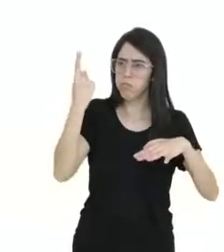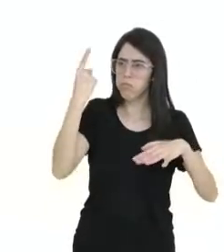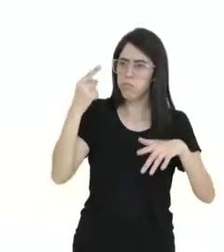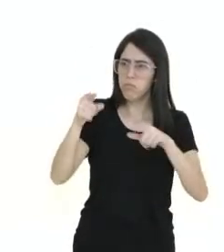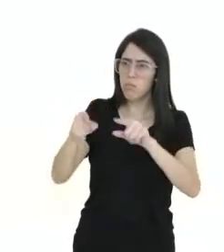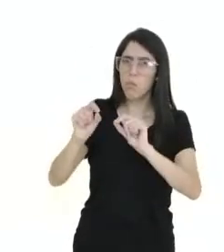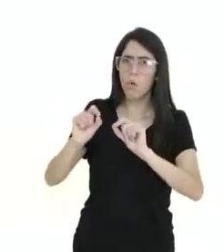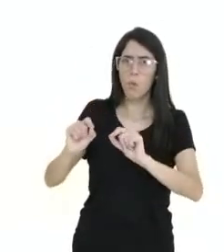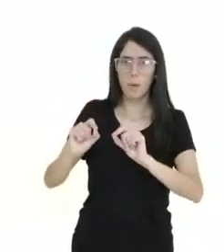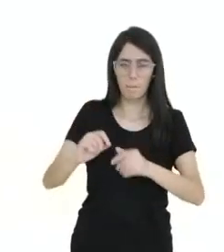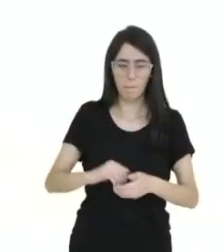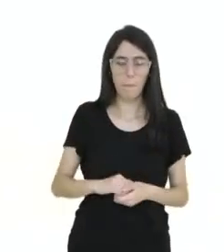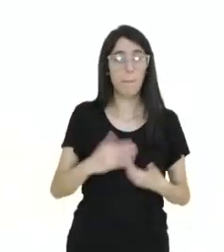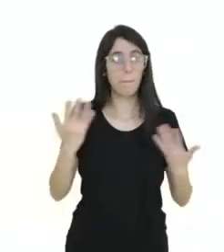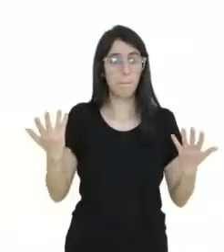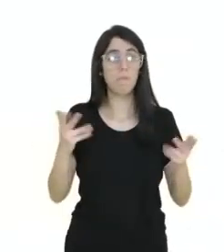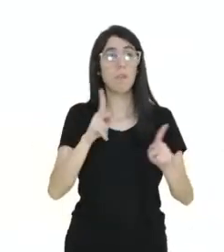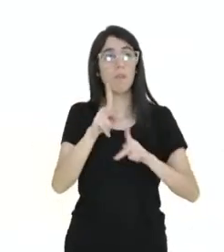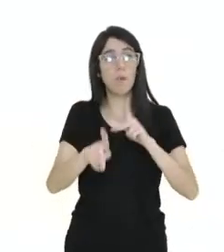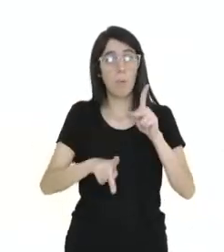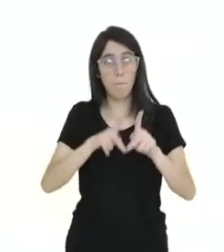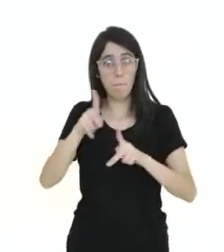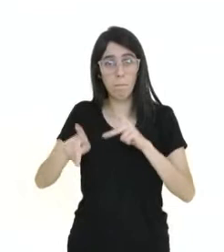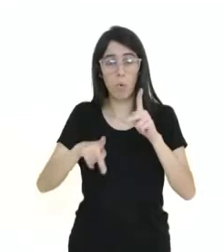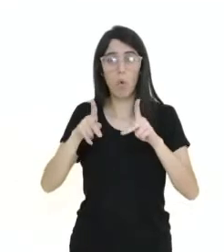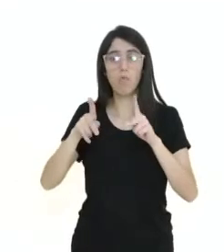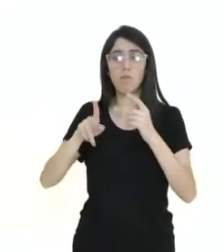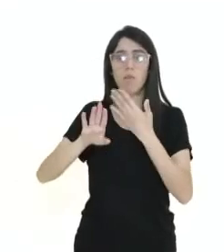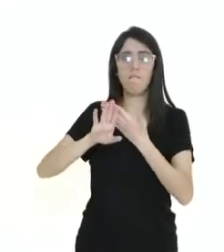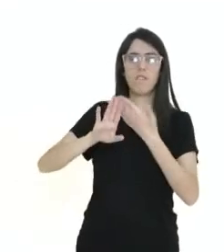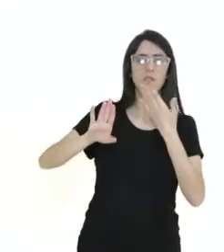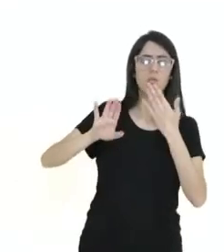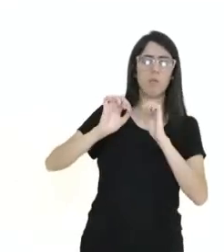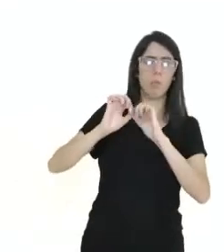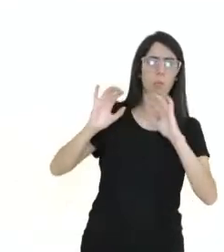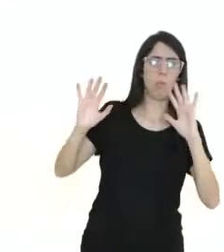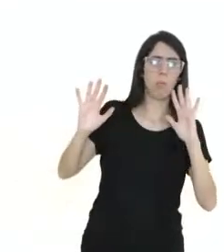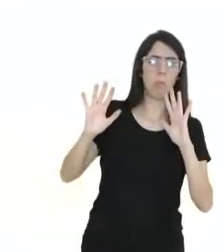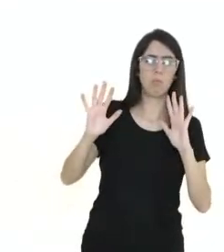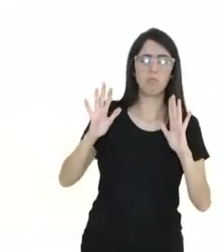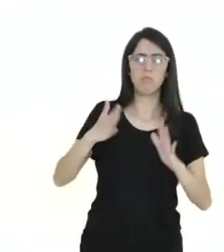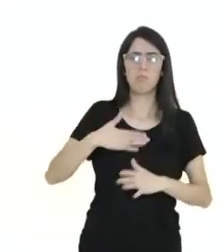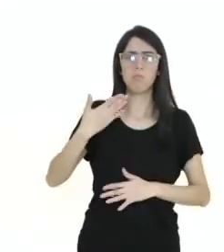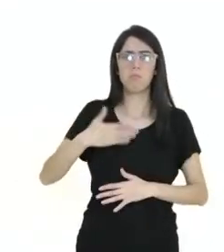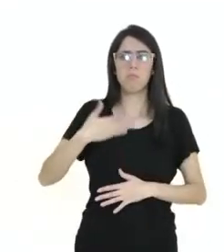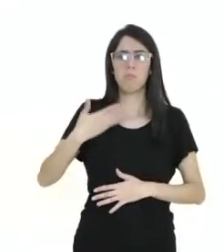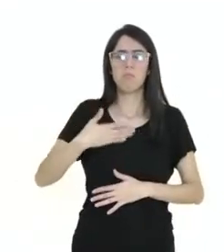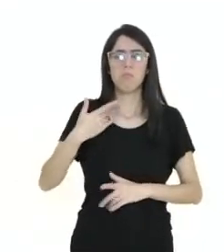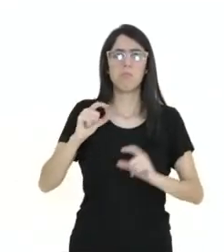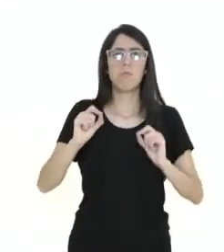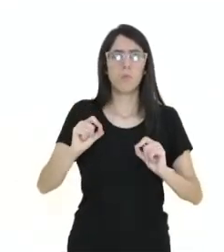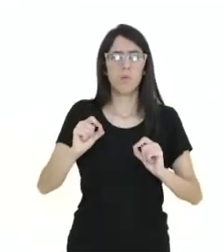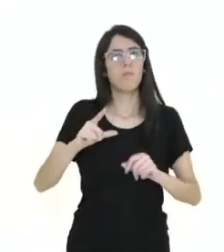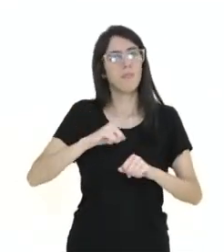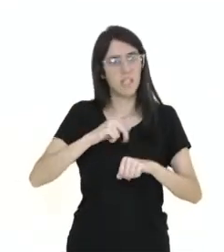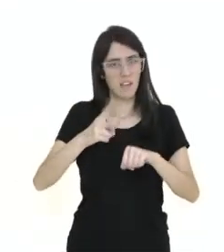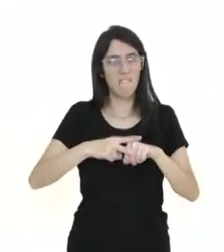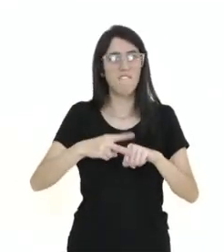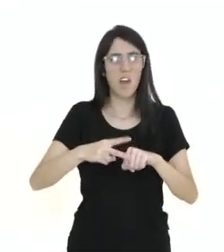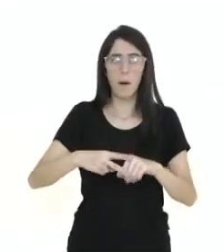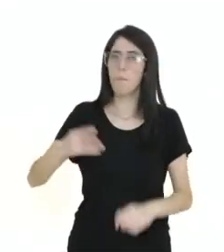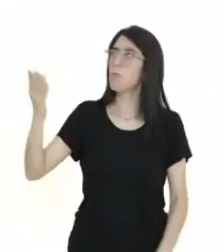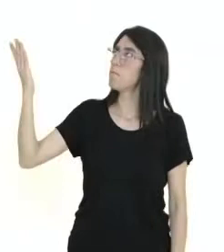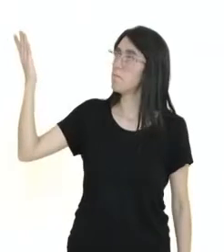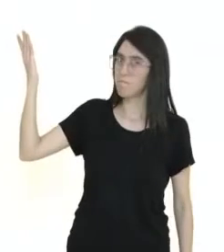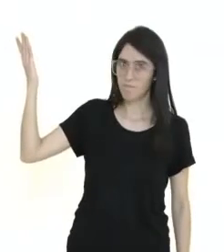primeira oração. O povo se afastou, resfolegante. Então, aqui eu percebo que eu tenho um verbo. Então, primeira